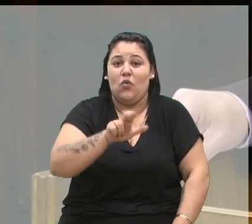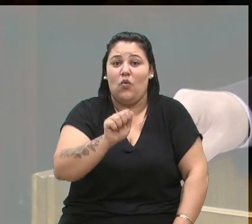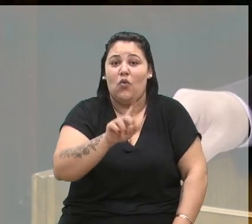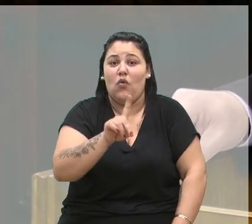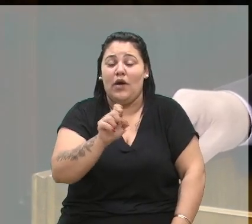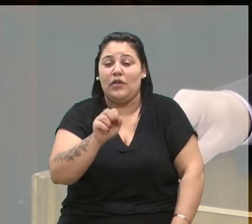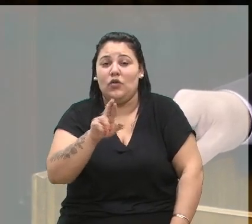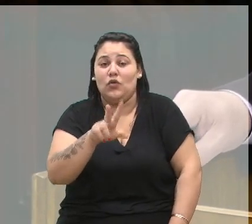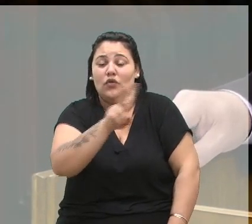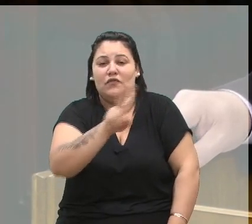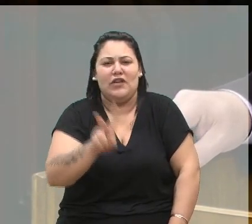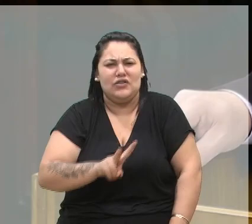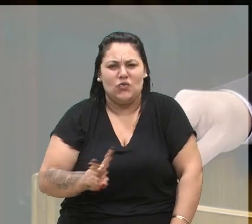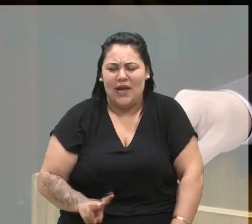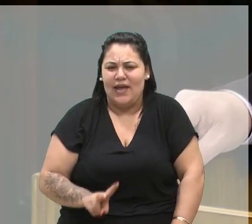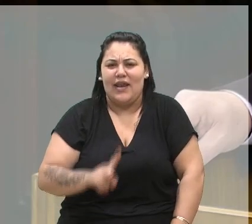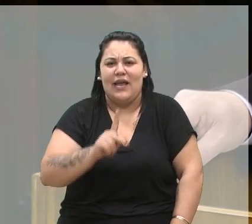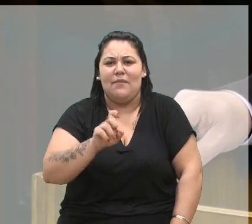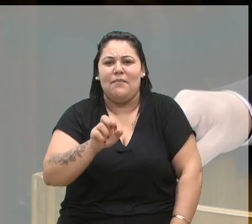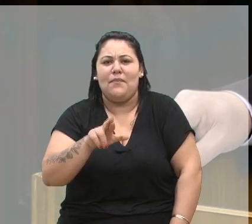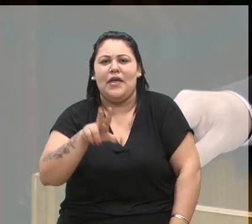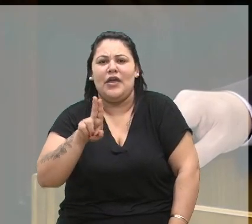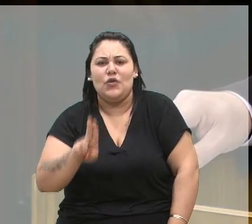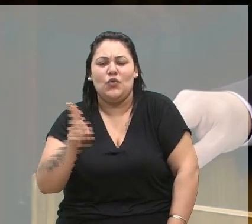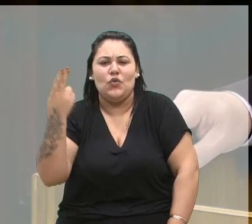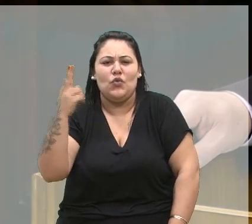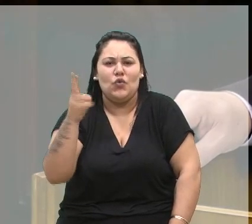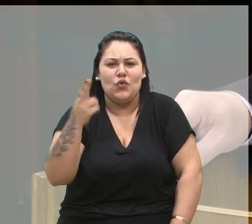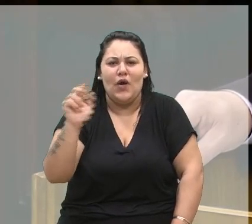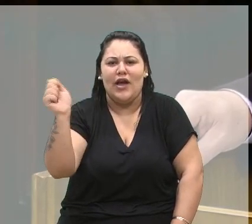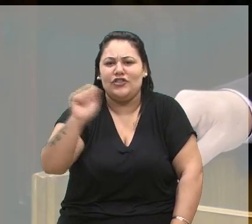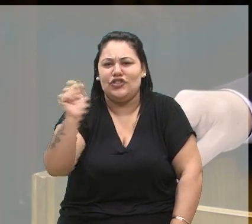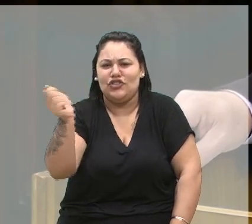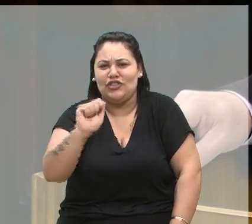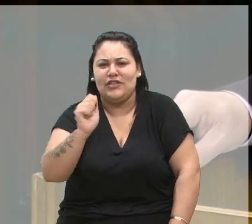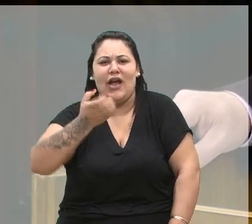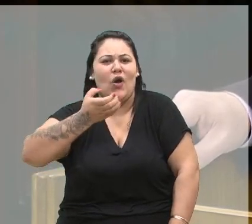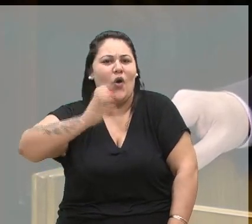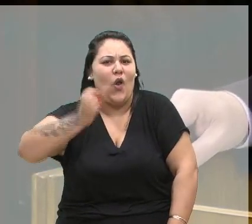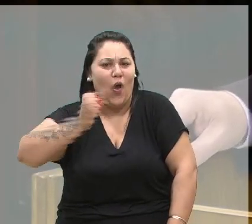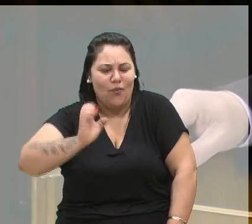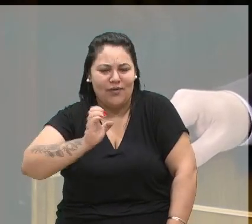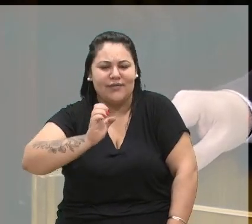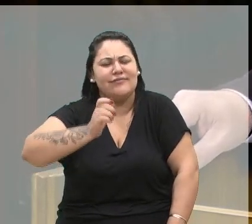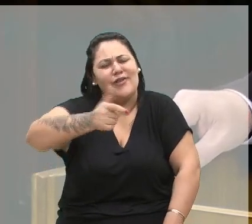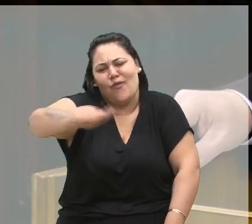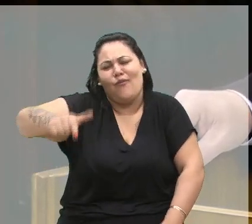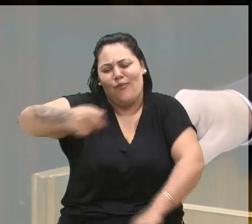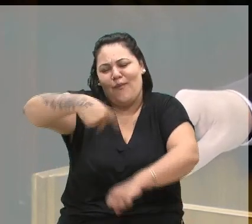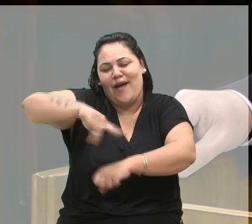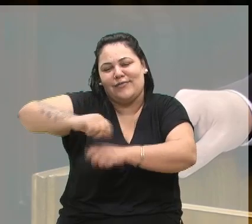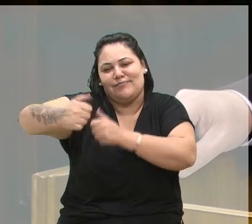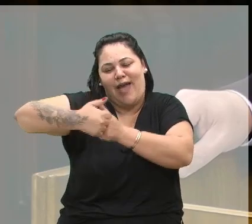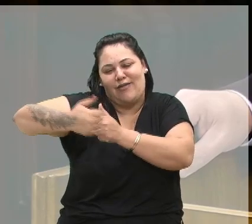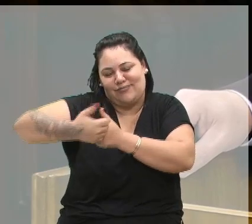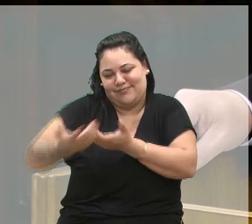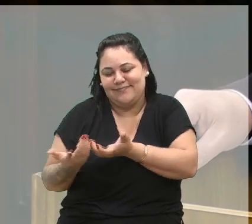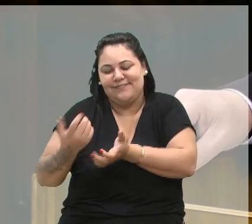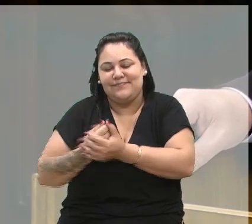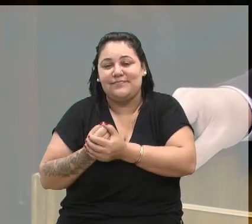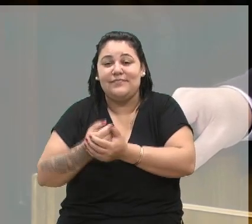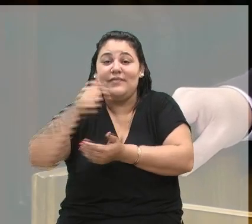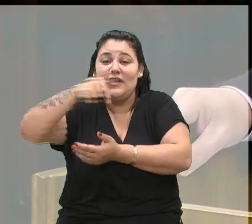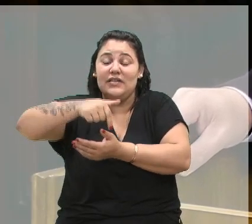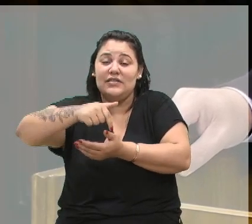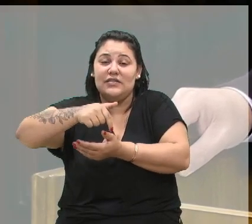Peru, Filipinas, Uruguai, Argentina, Colômbia e Haiti. O Supremo Conselho participou